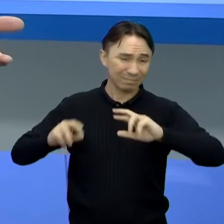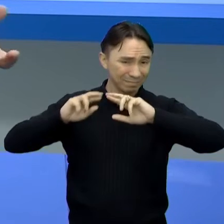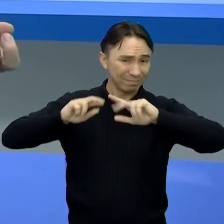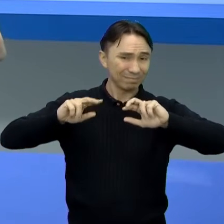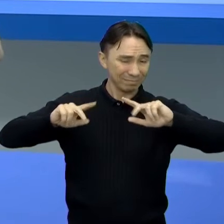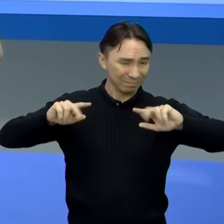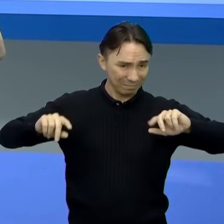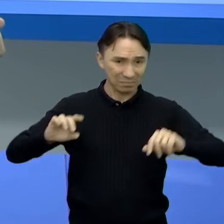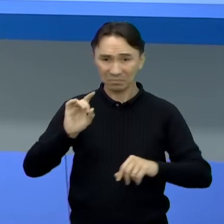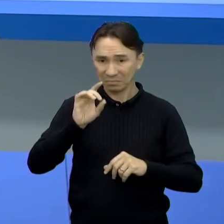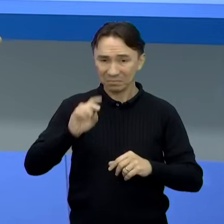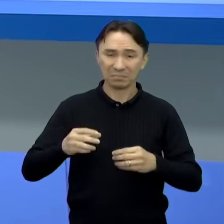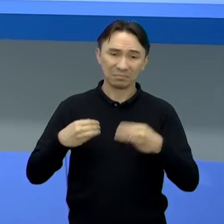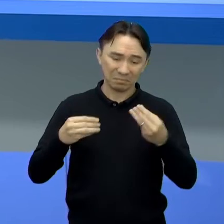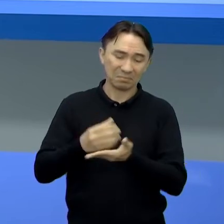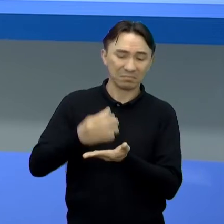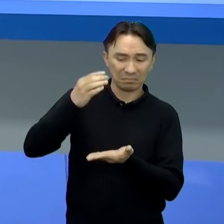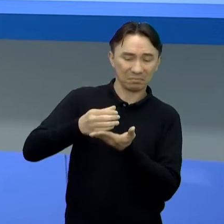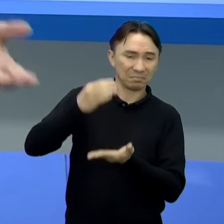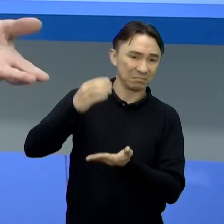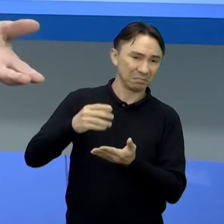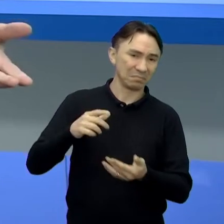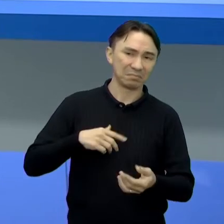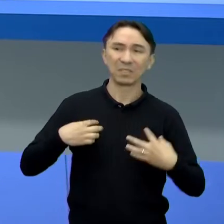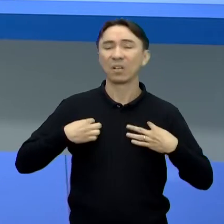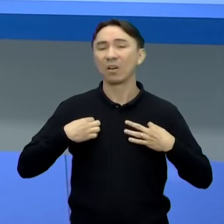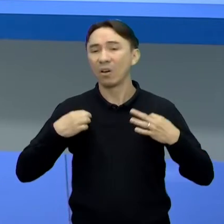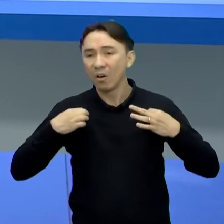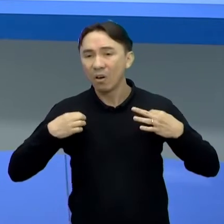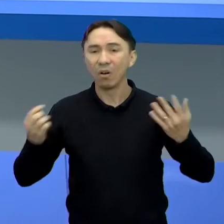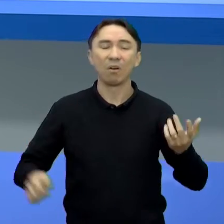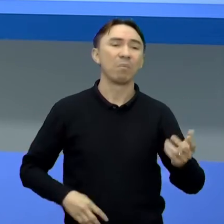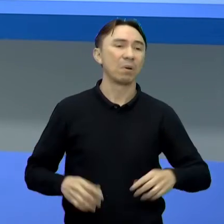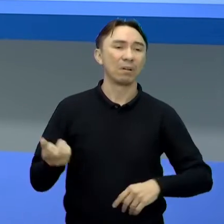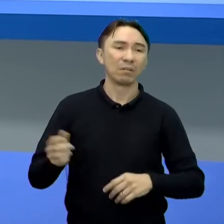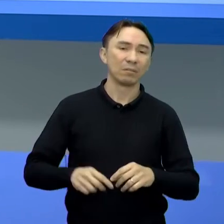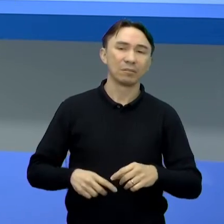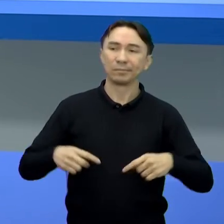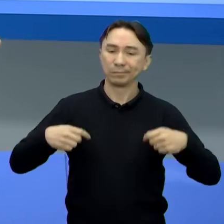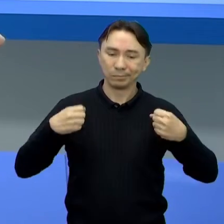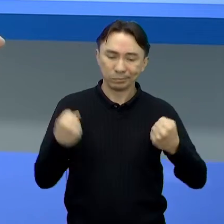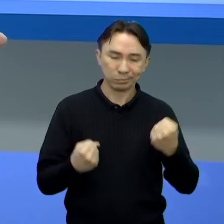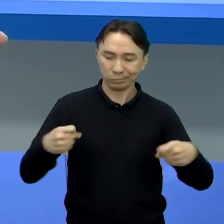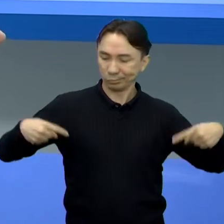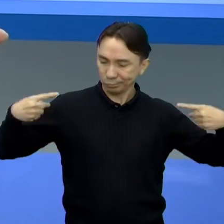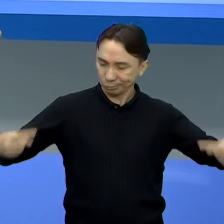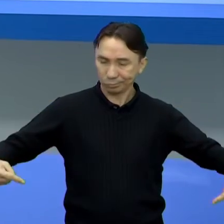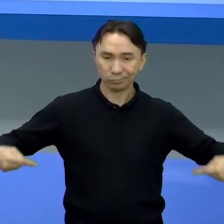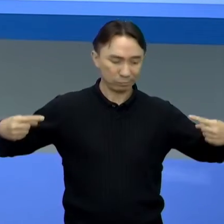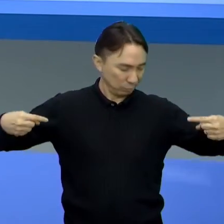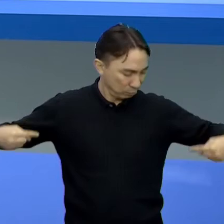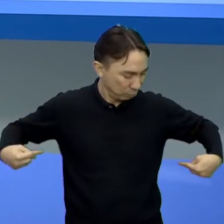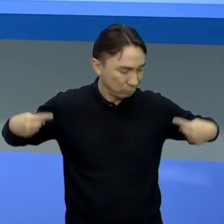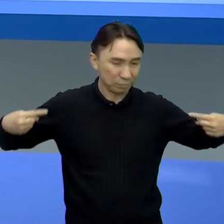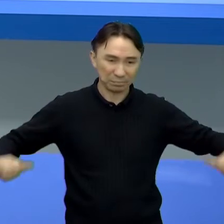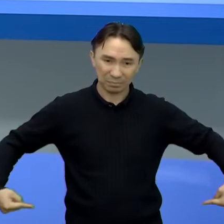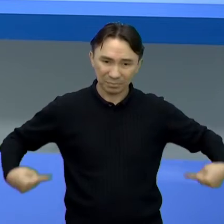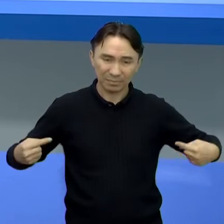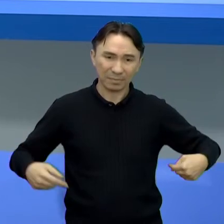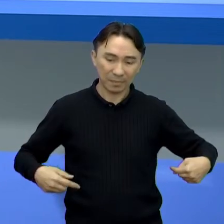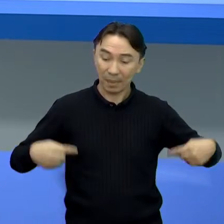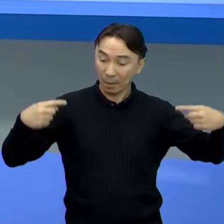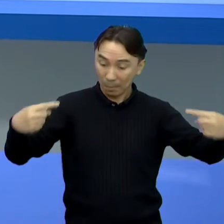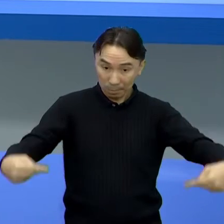né? Tecidos, equipamentos, pneus, né? Pneu, depois de reaproveitado,